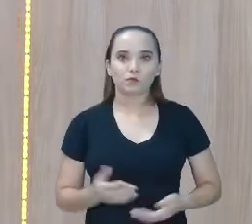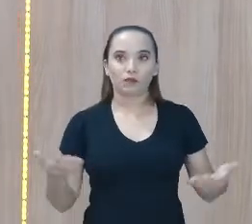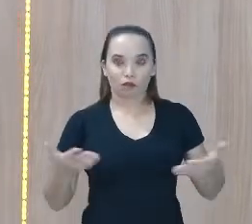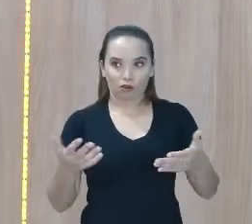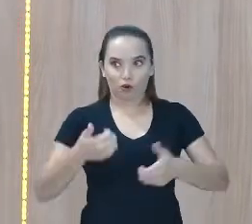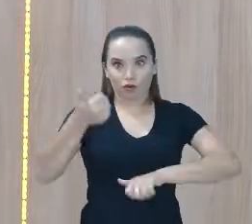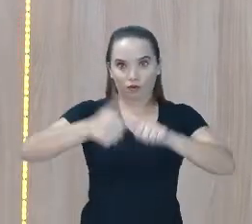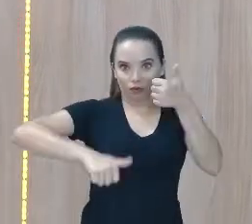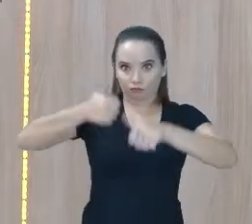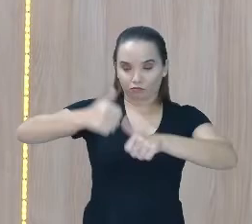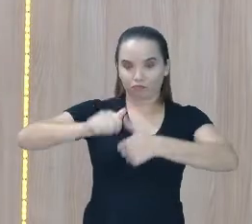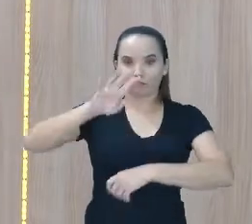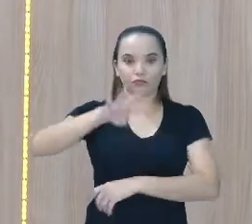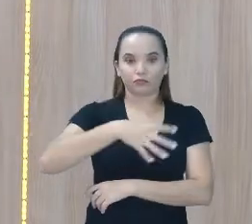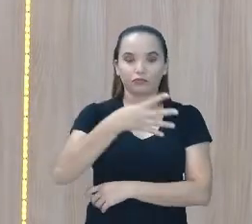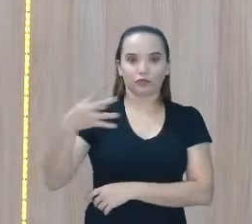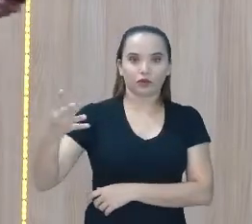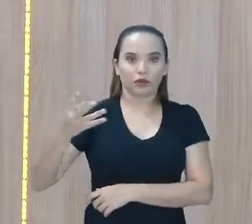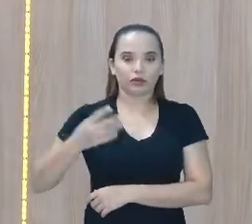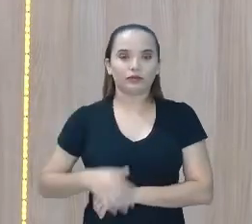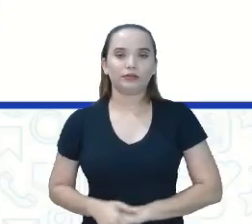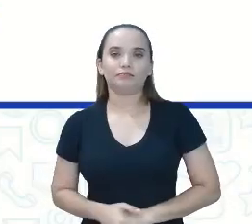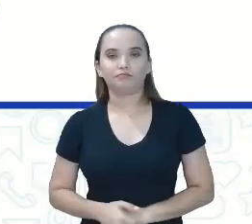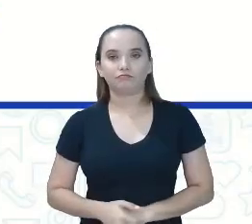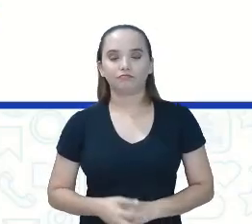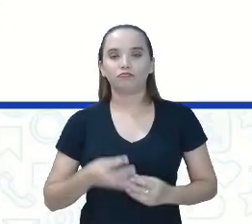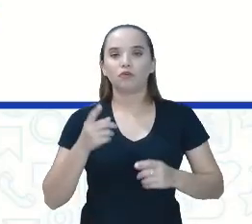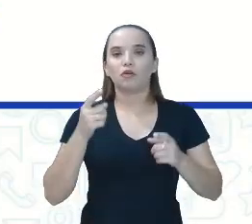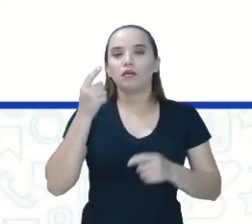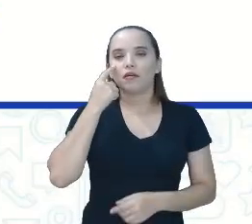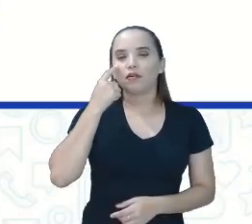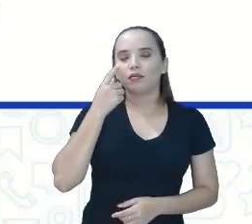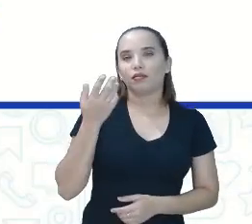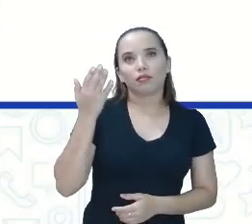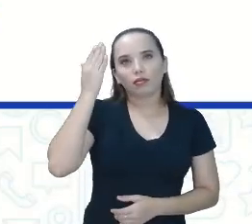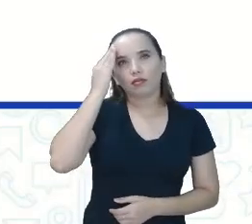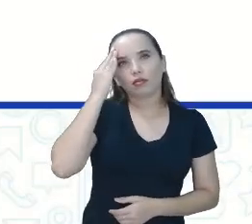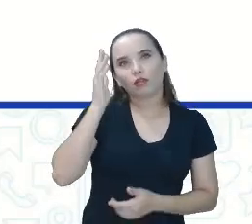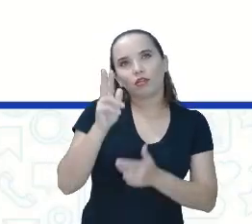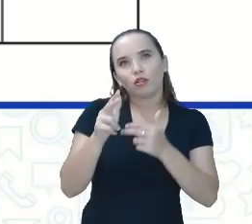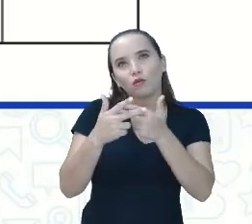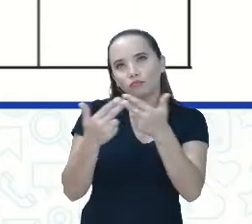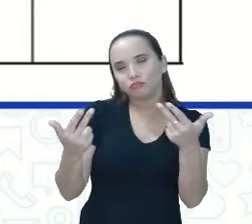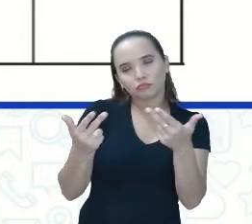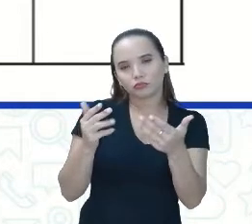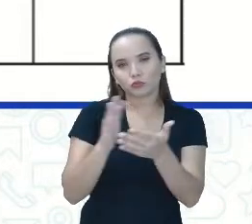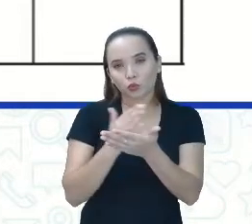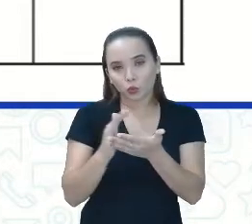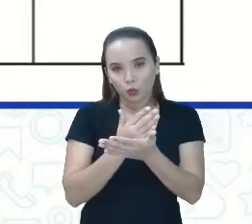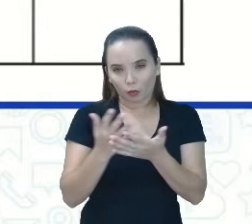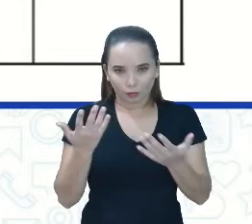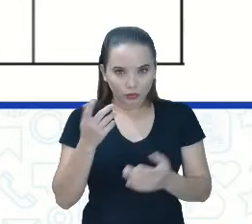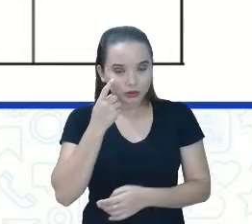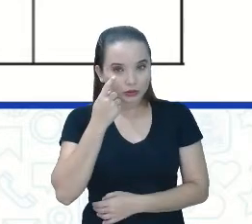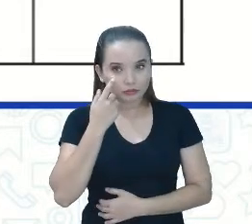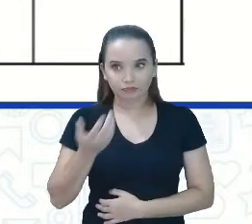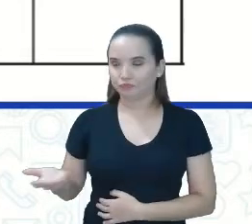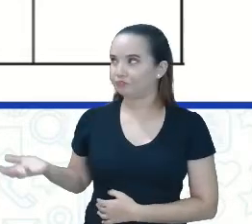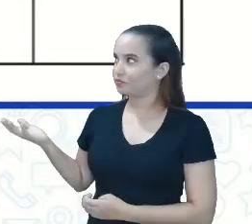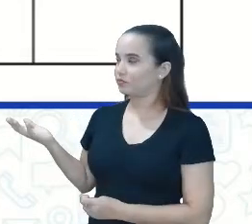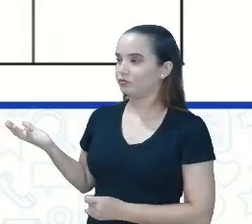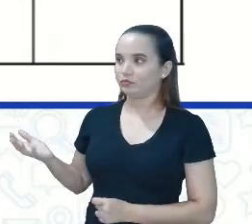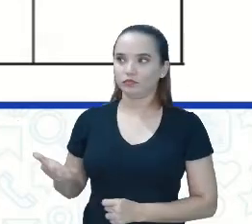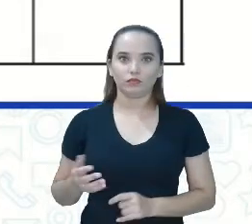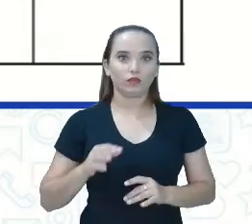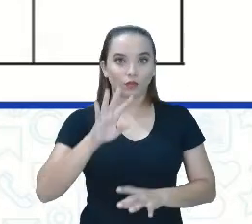Agora fazer uma análise de um calendário e chegar a algumas conclusões, tá bom? Então observe aí, eu tenho um